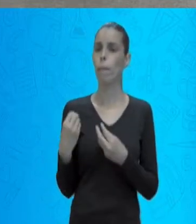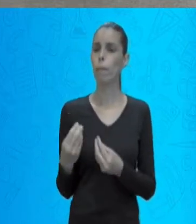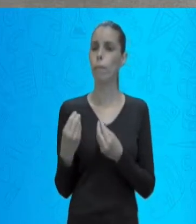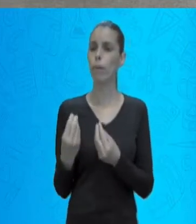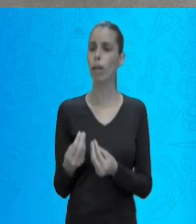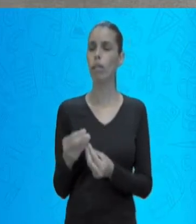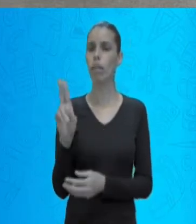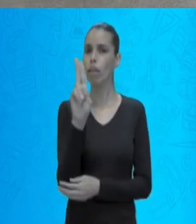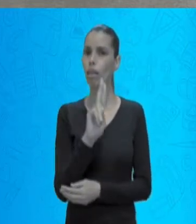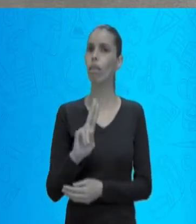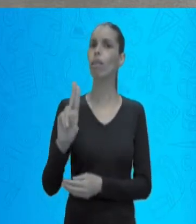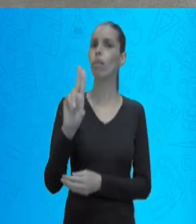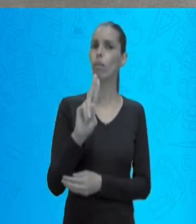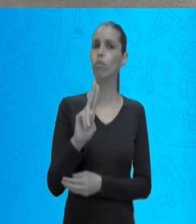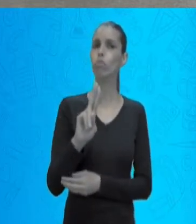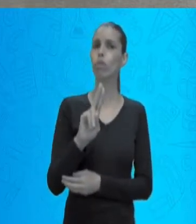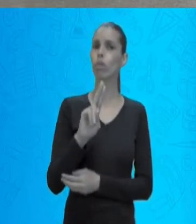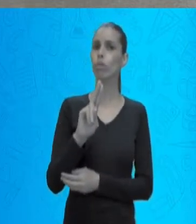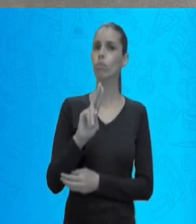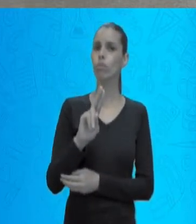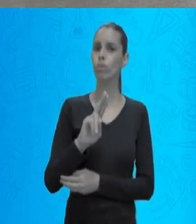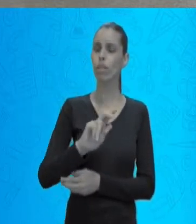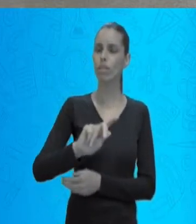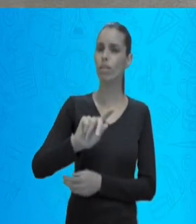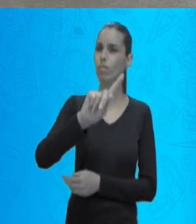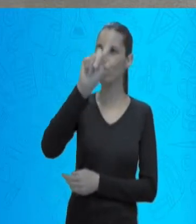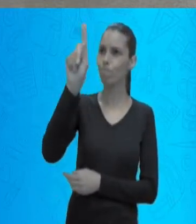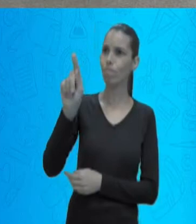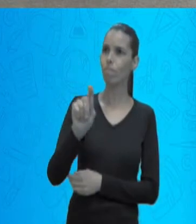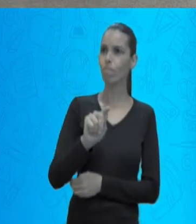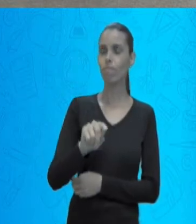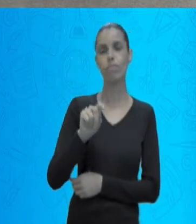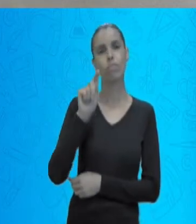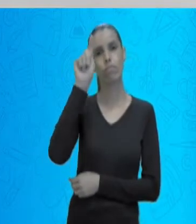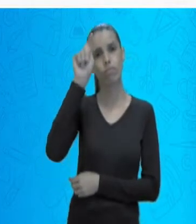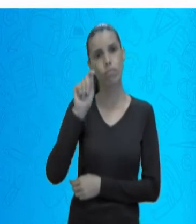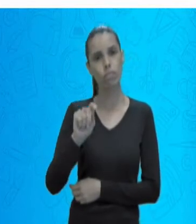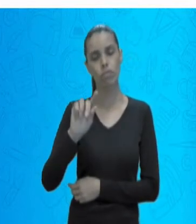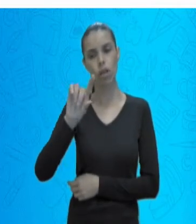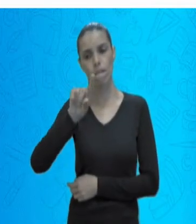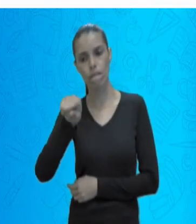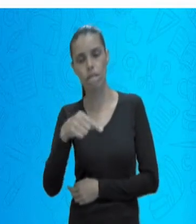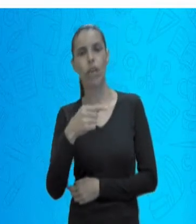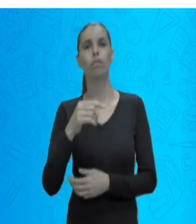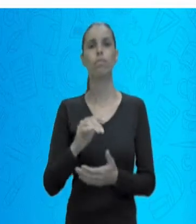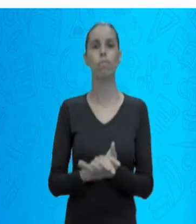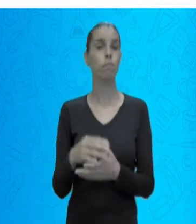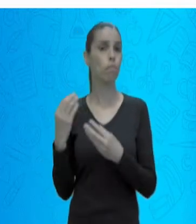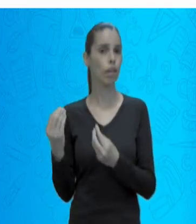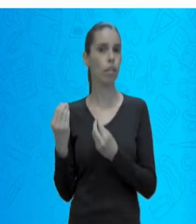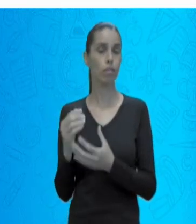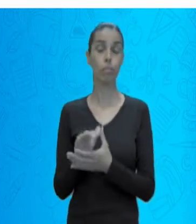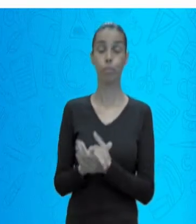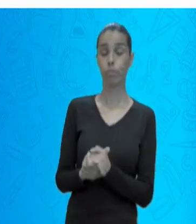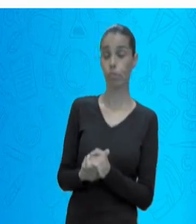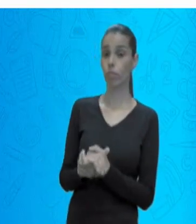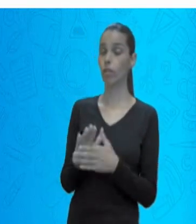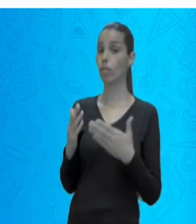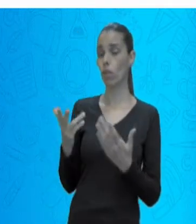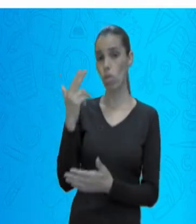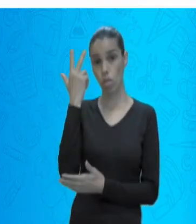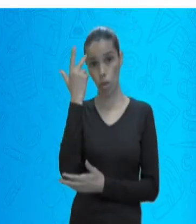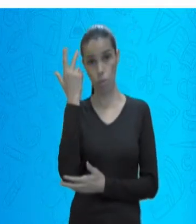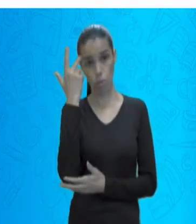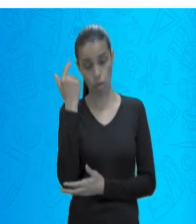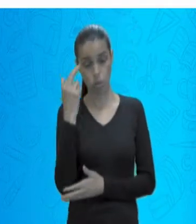de pontuação? Essa é a nossa aula de hoje. No geral, para representar pausas na fala,